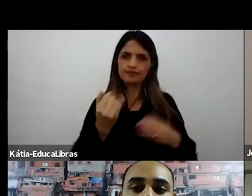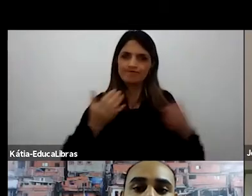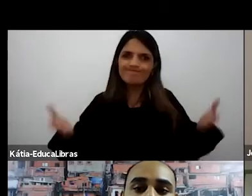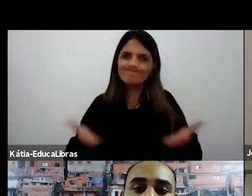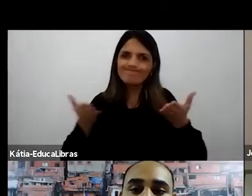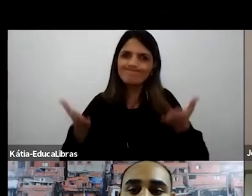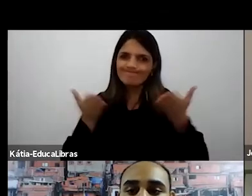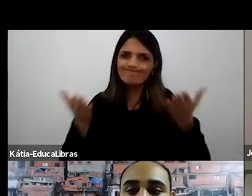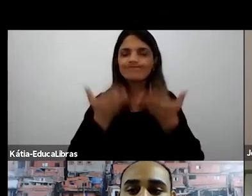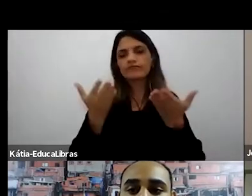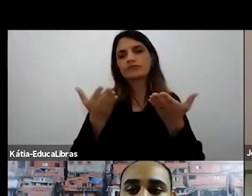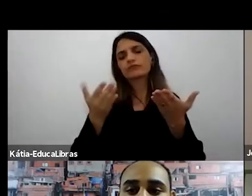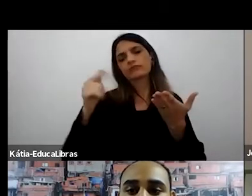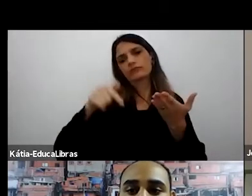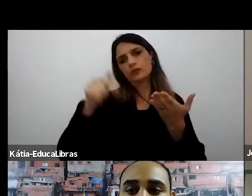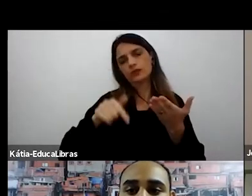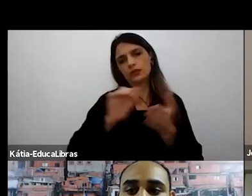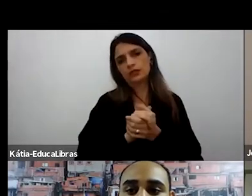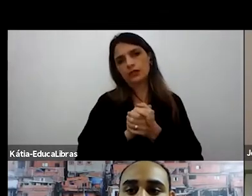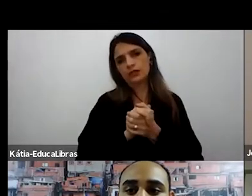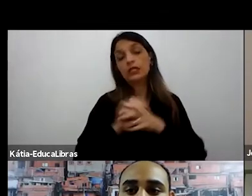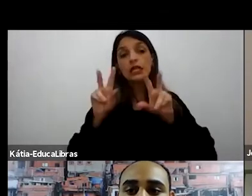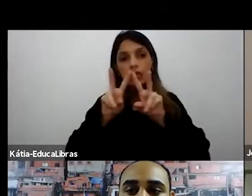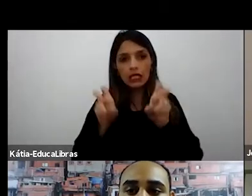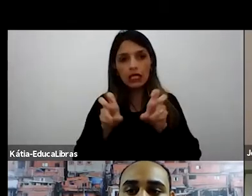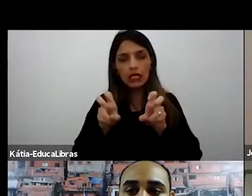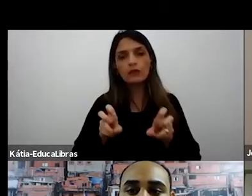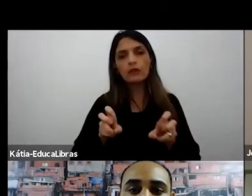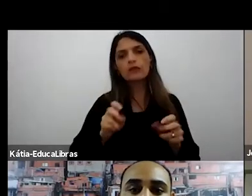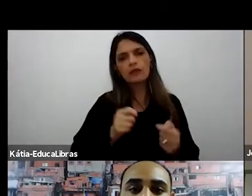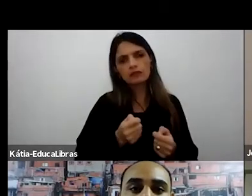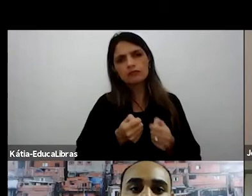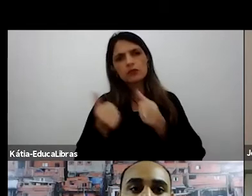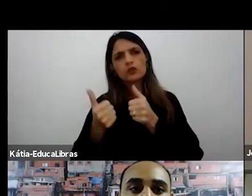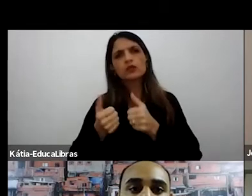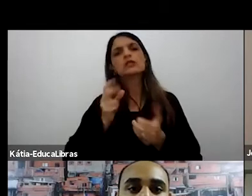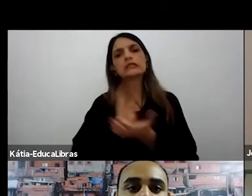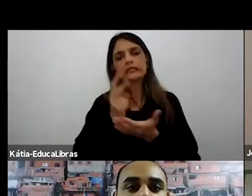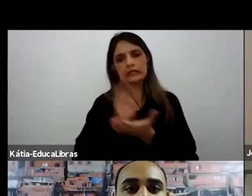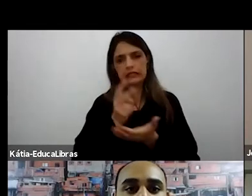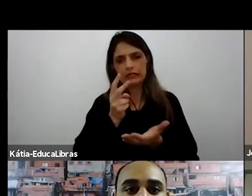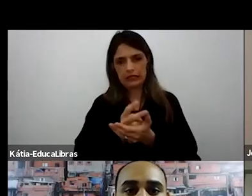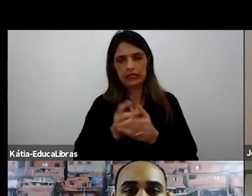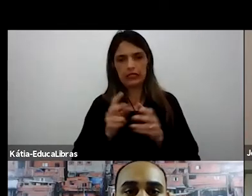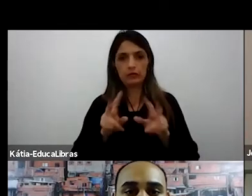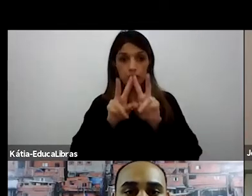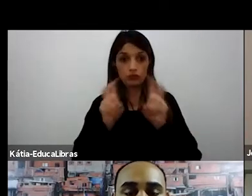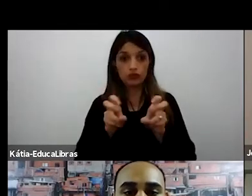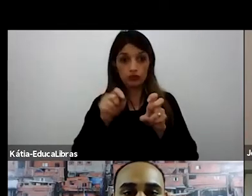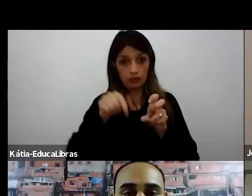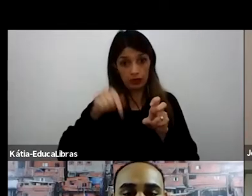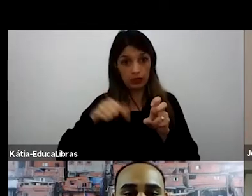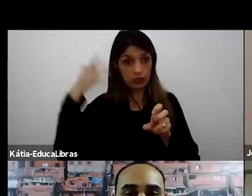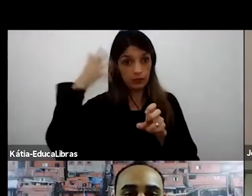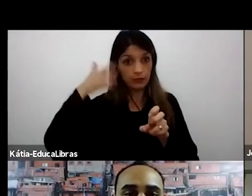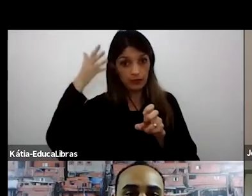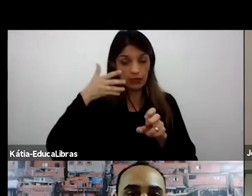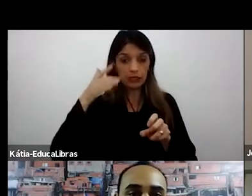causa, para que a gente continue doando sempre, né? Acho que o título desse painel fala disso, acho que a gente está vivendo um momento